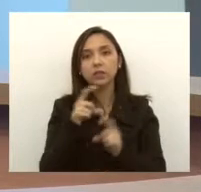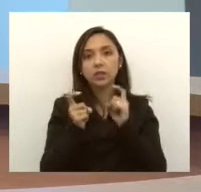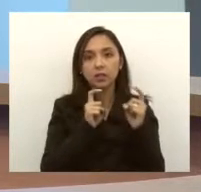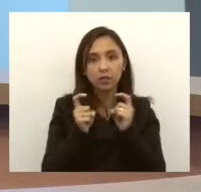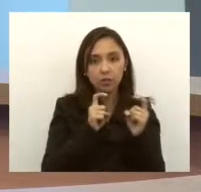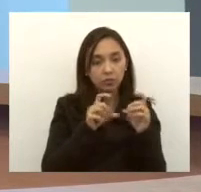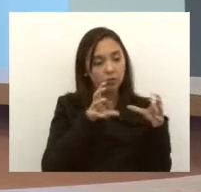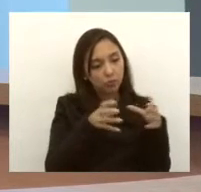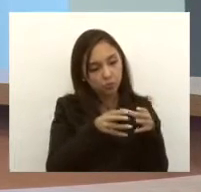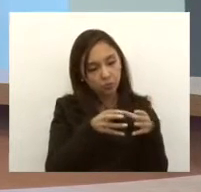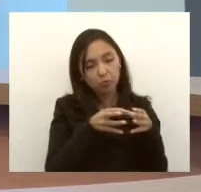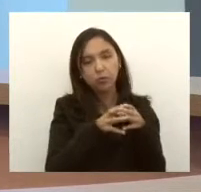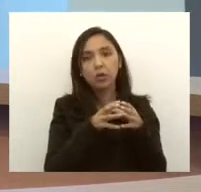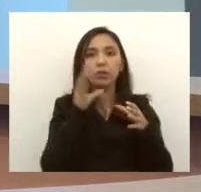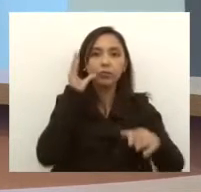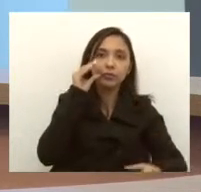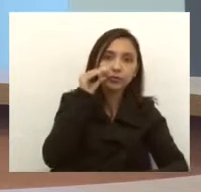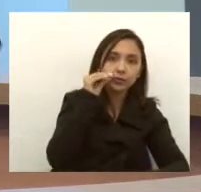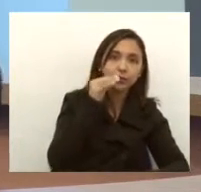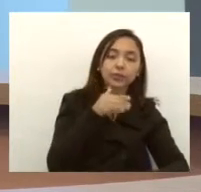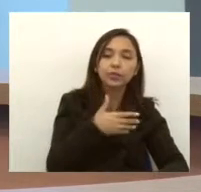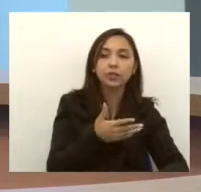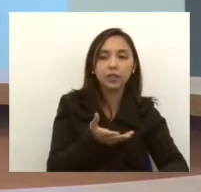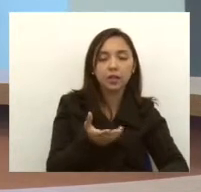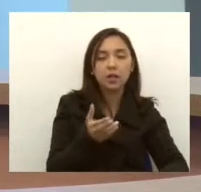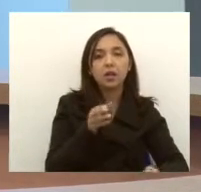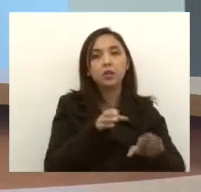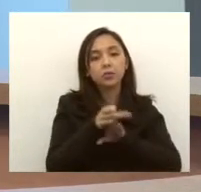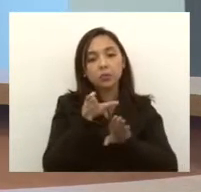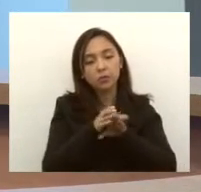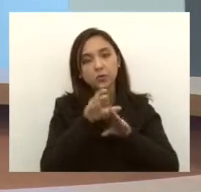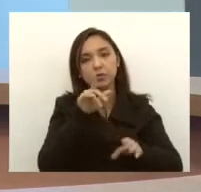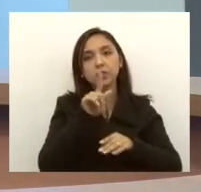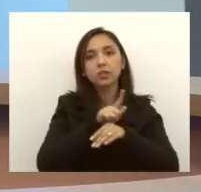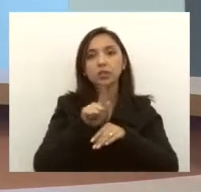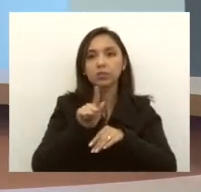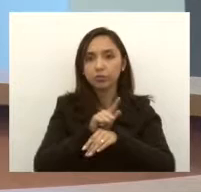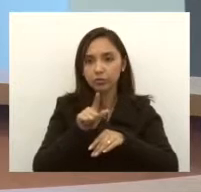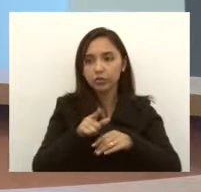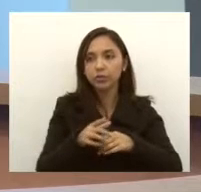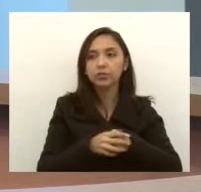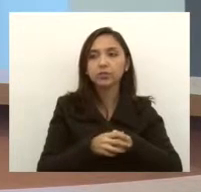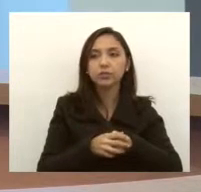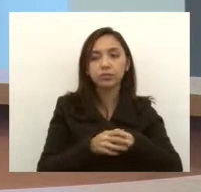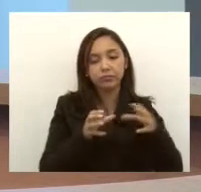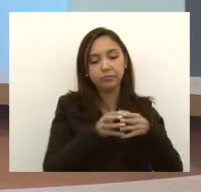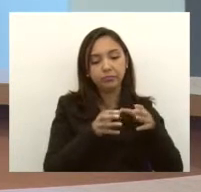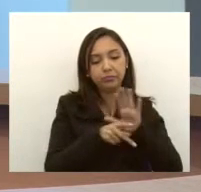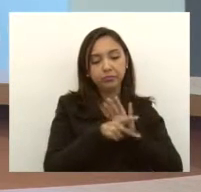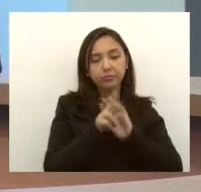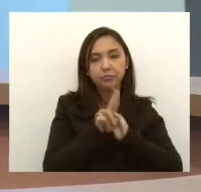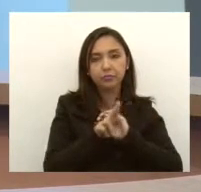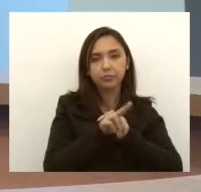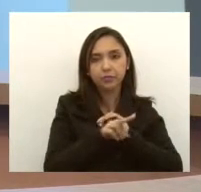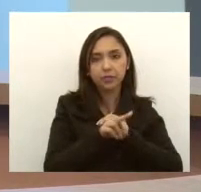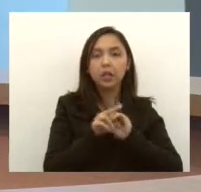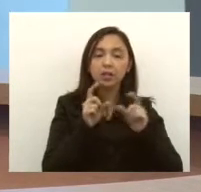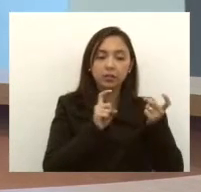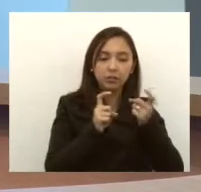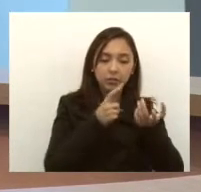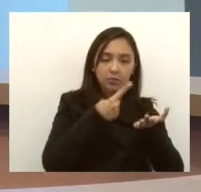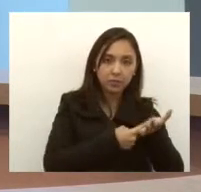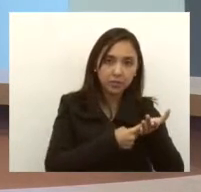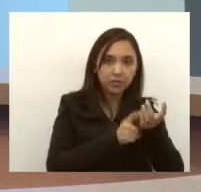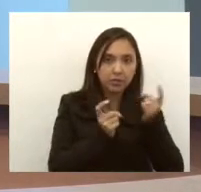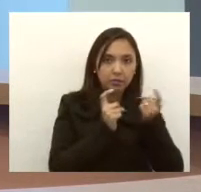daquele pessoal, funcionários, o conselho gestor que estava presente daquela unidade de saúde, vão estar marcando a reunião para conversar